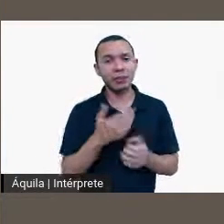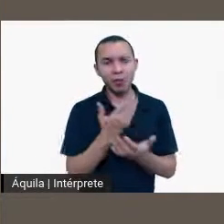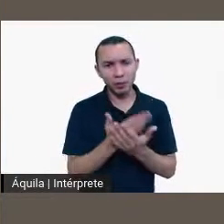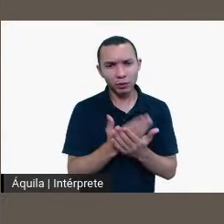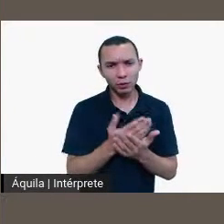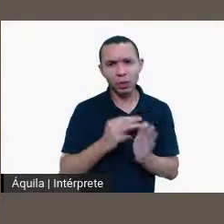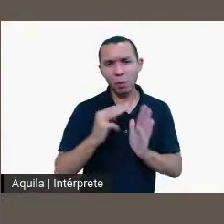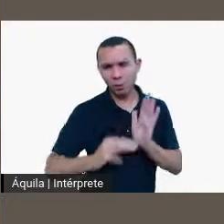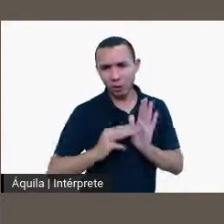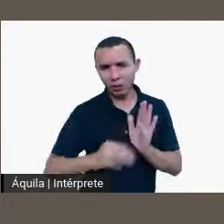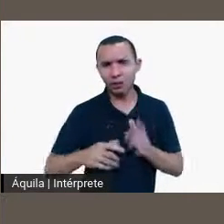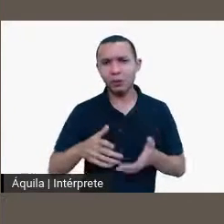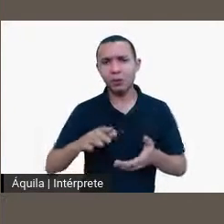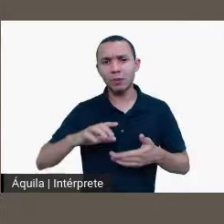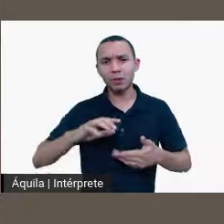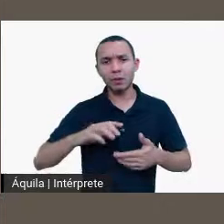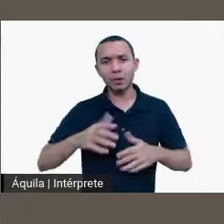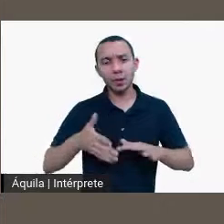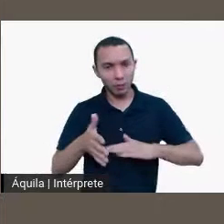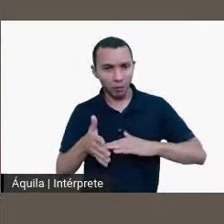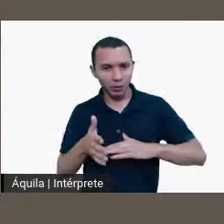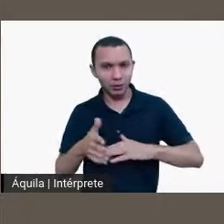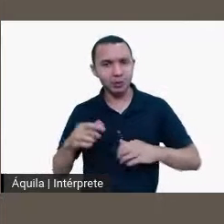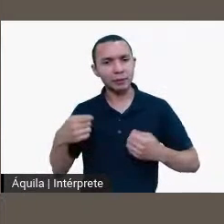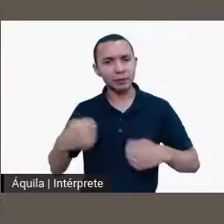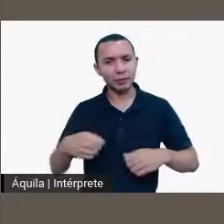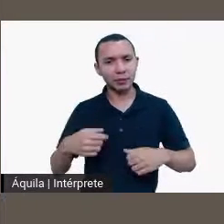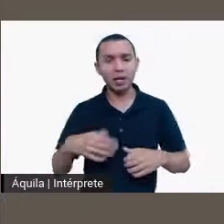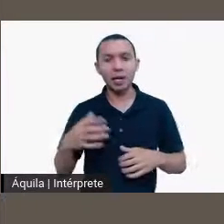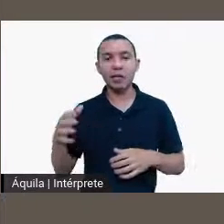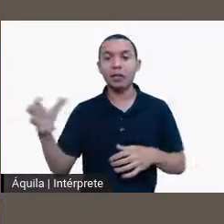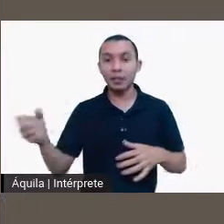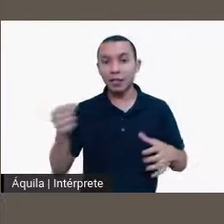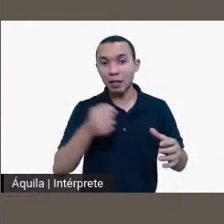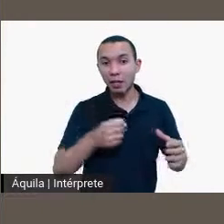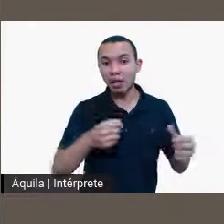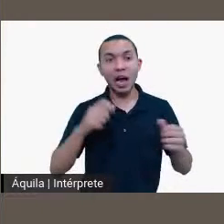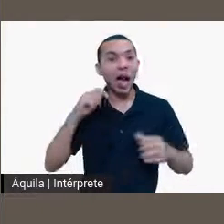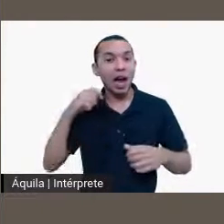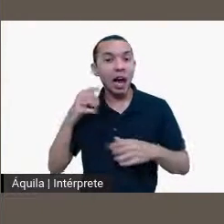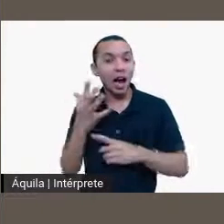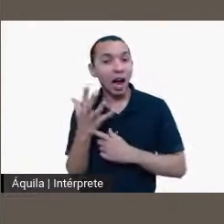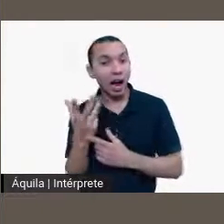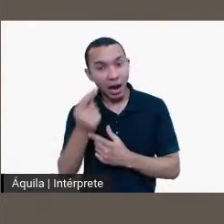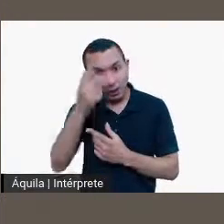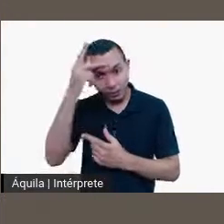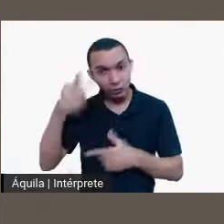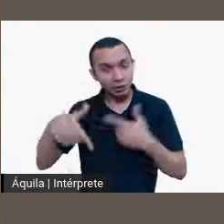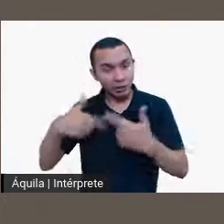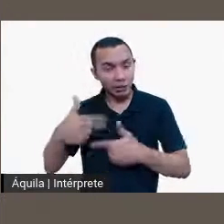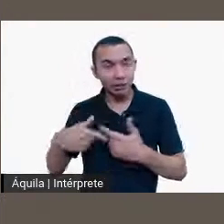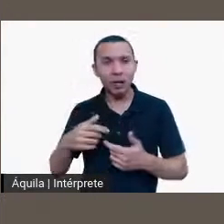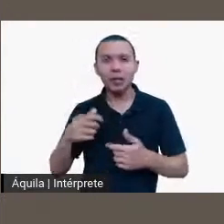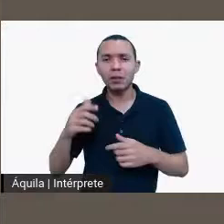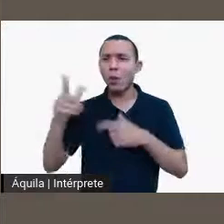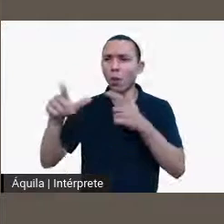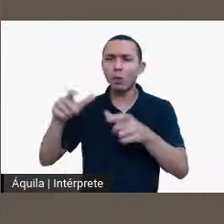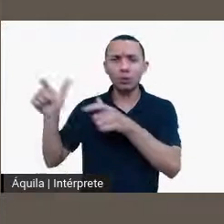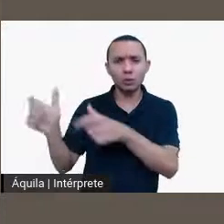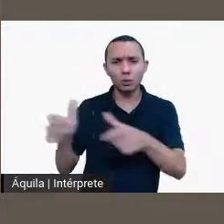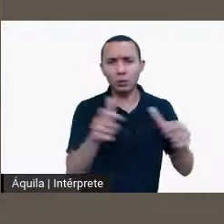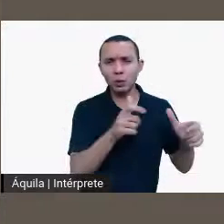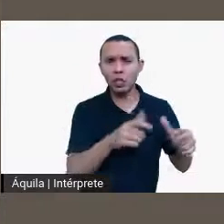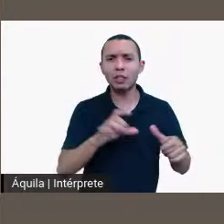outro modernismo seria não só acrescentar outros artistas, outros personagens, outras paisagens, não se trata